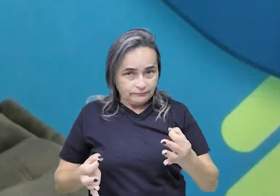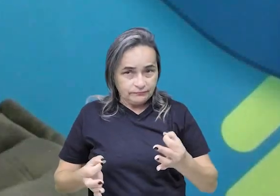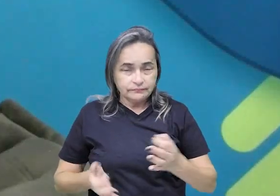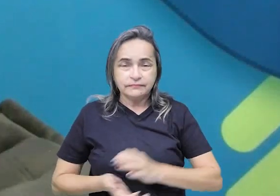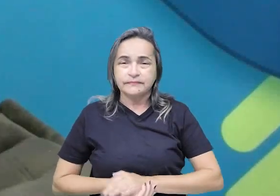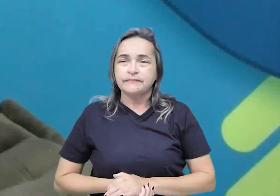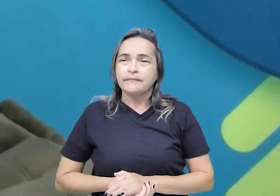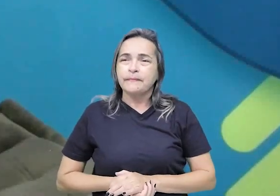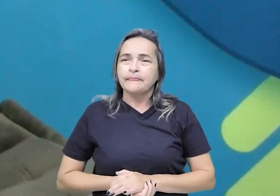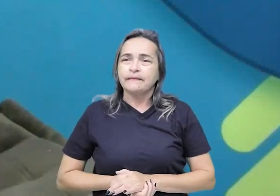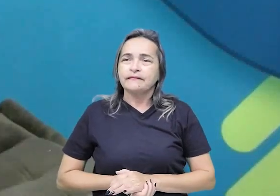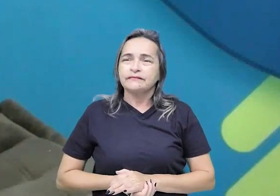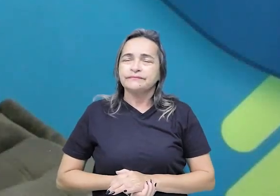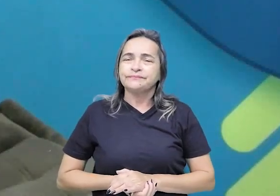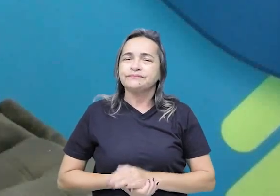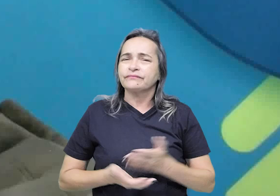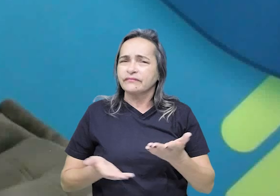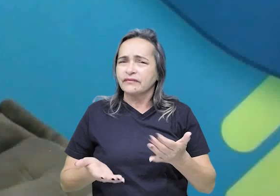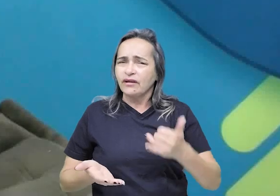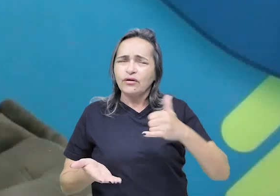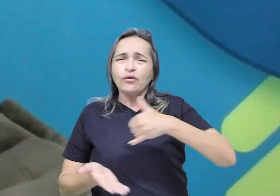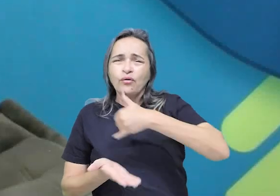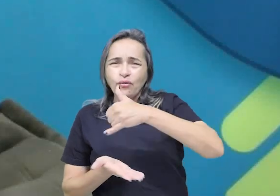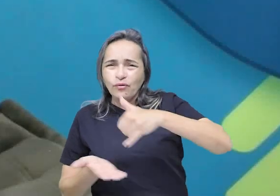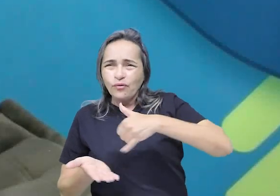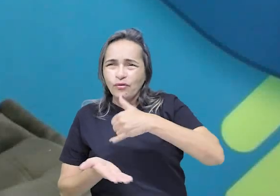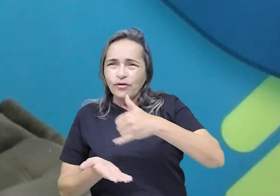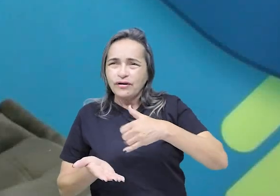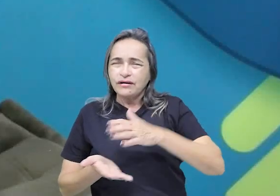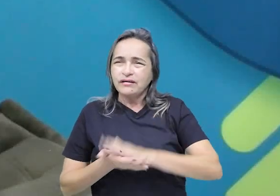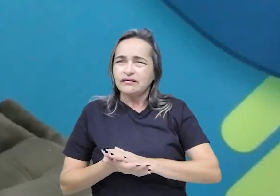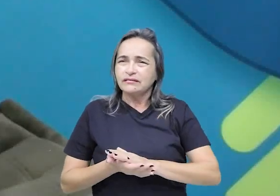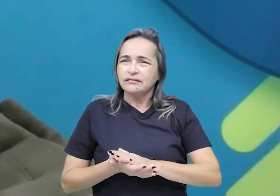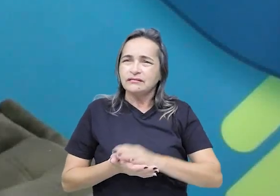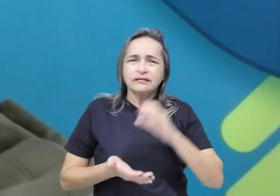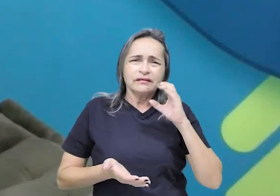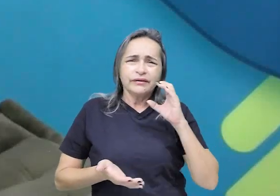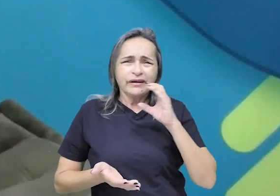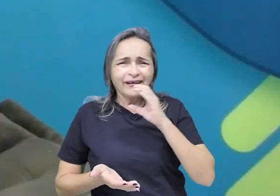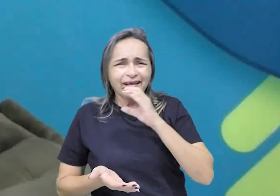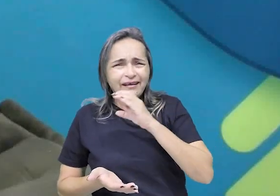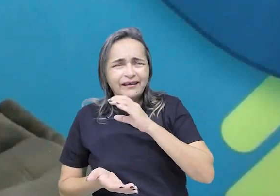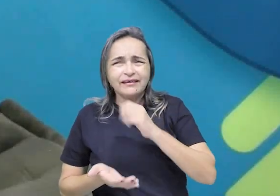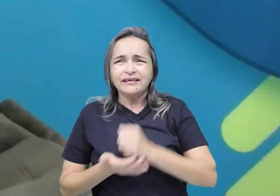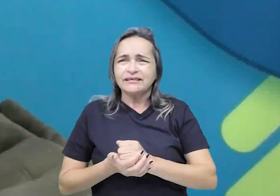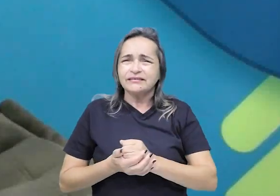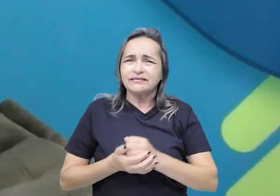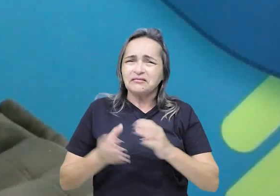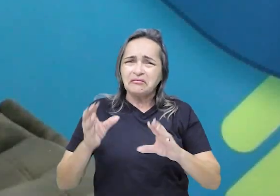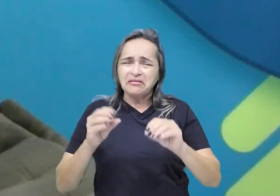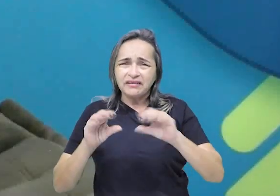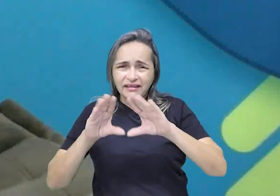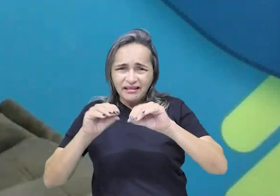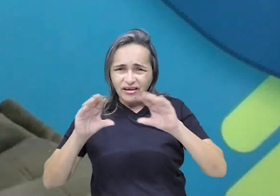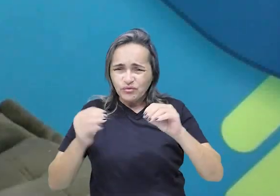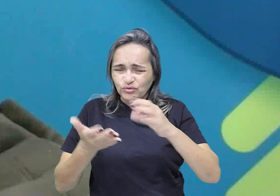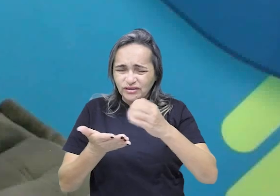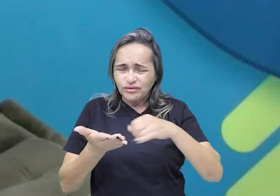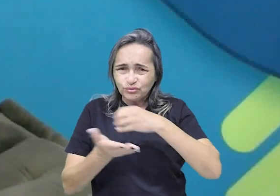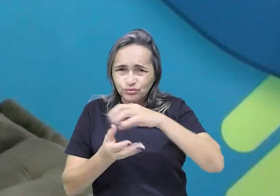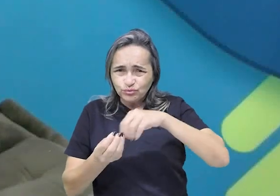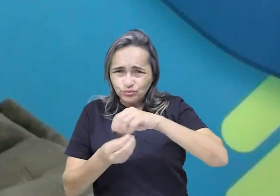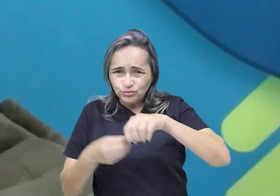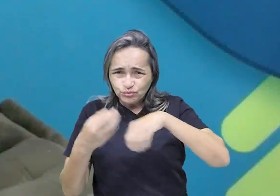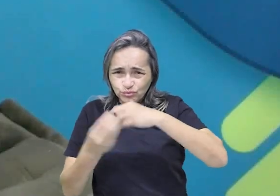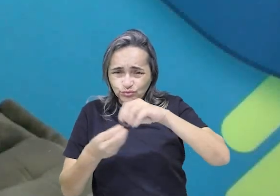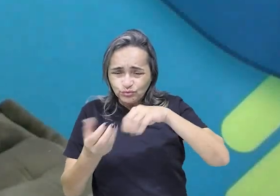é interessante. Óleo, calor, esquenta um algodão com óleo, esquenta não sei o quê. Eu já ouvi tanta